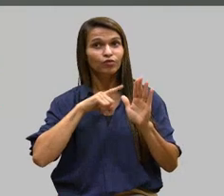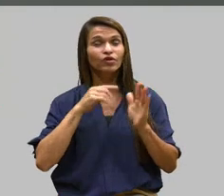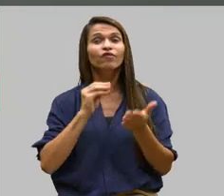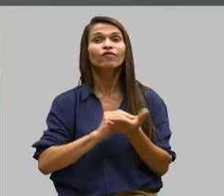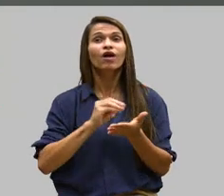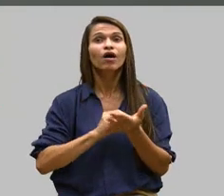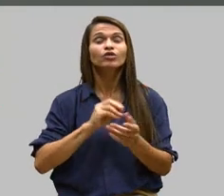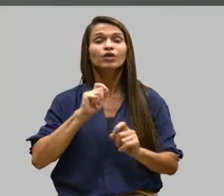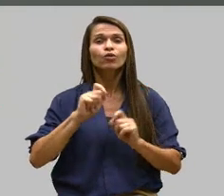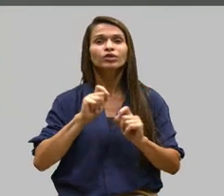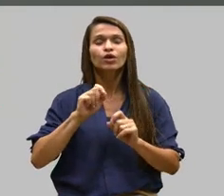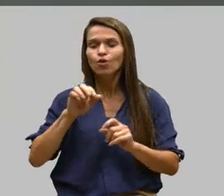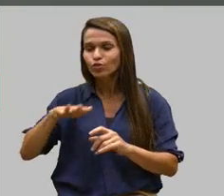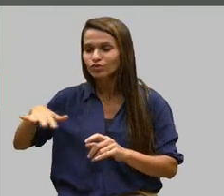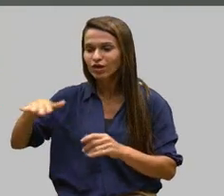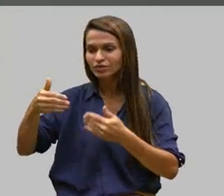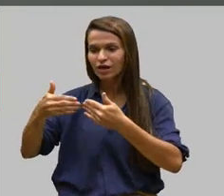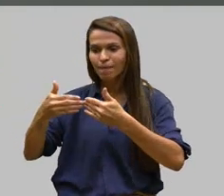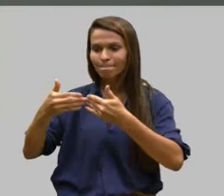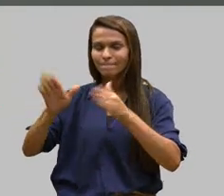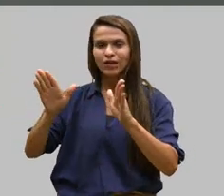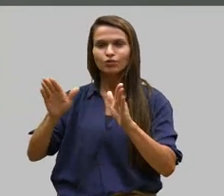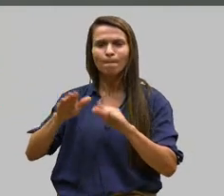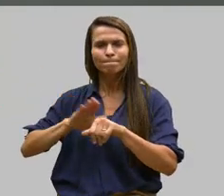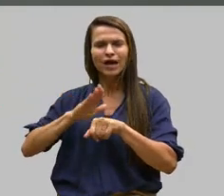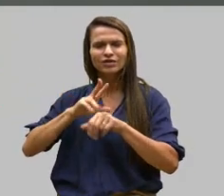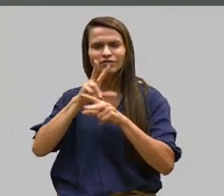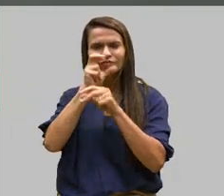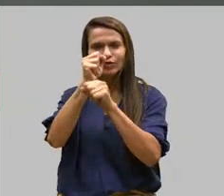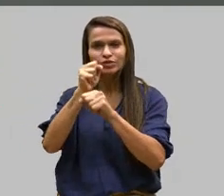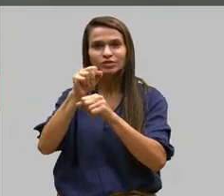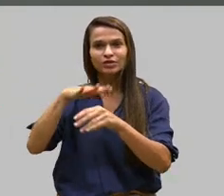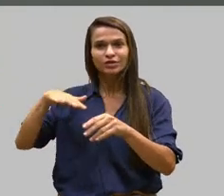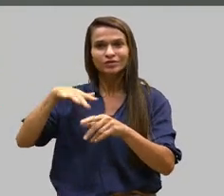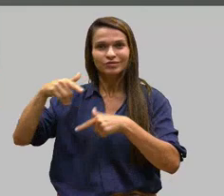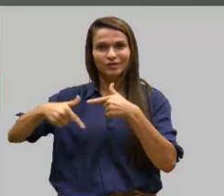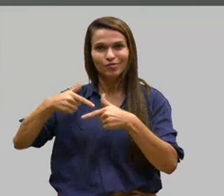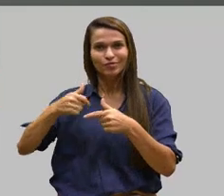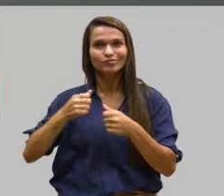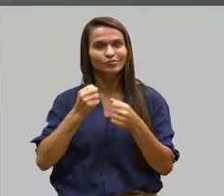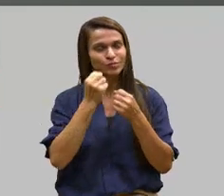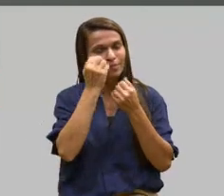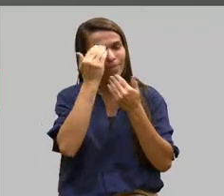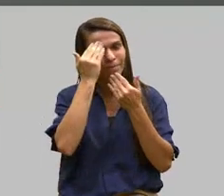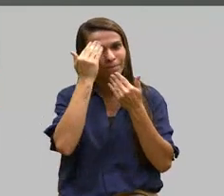falta agora é esse espaço ser aberto com mais força dentro do mercado Tá bom obrigado